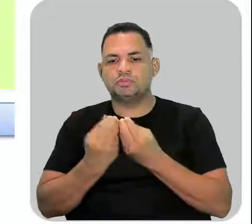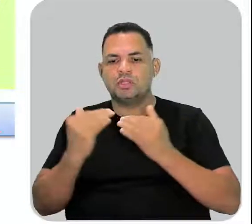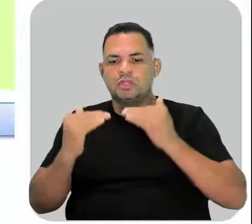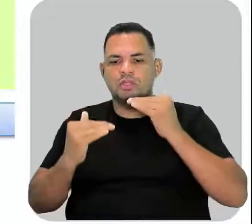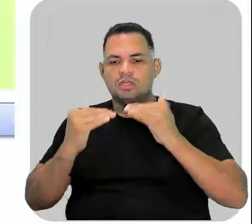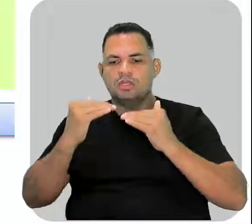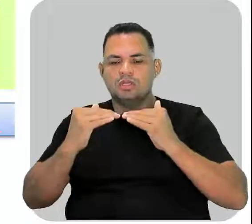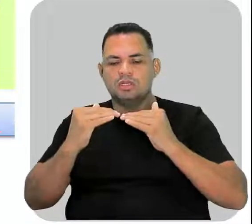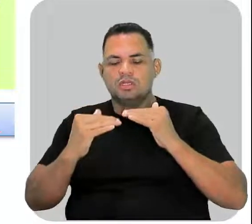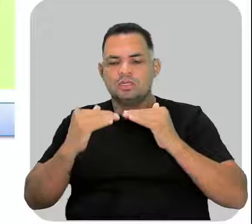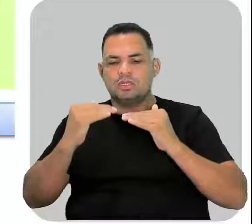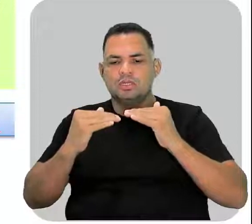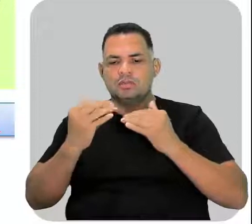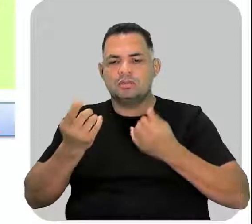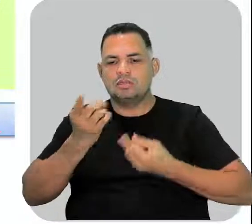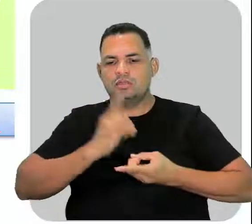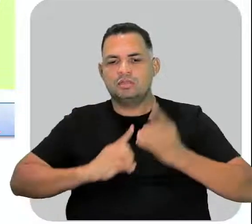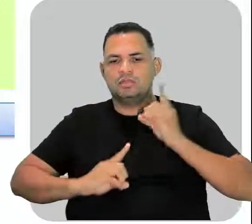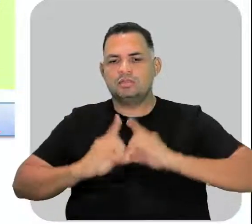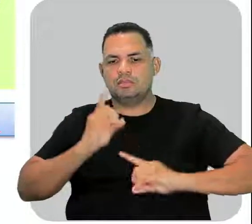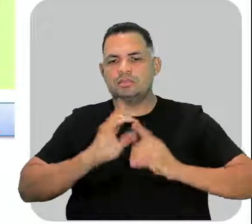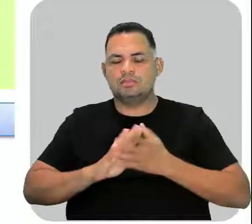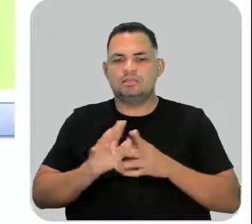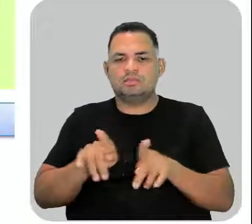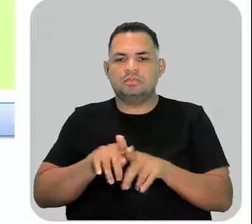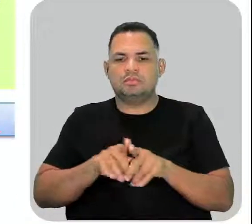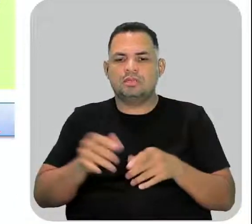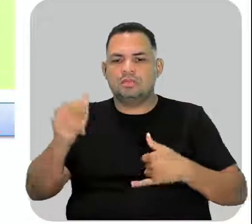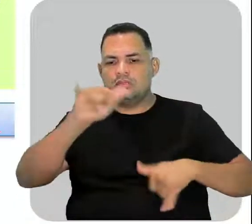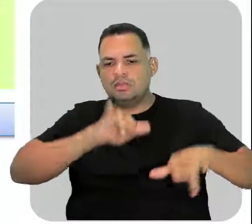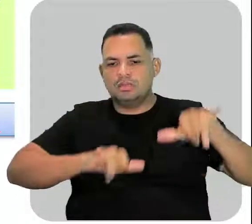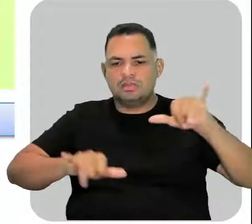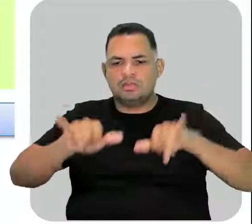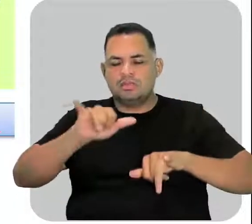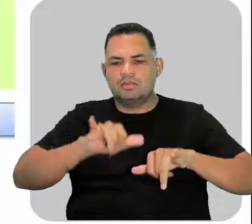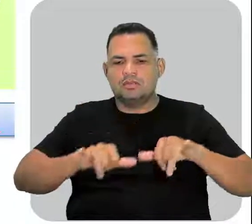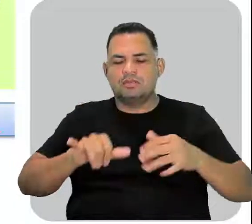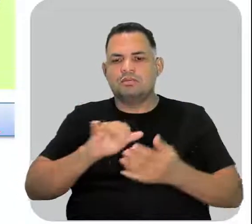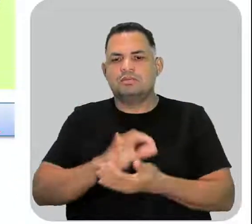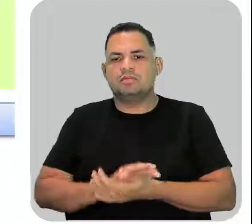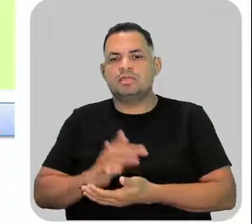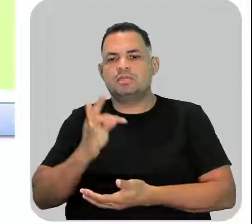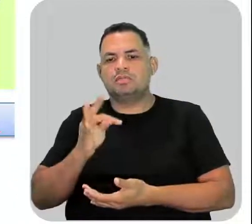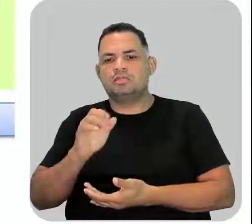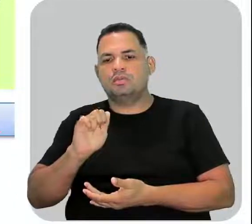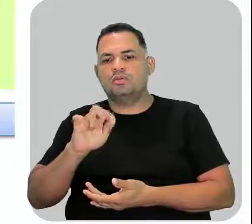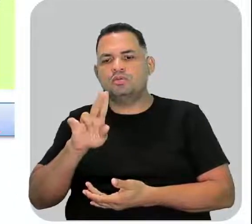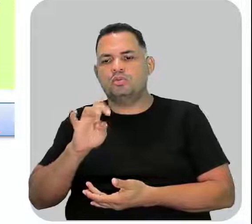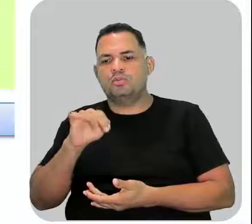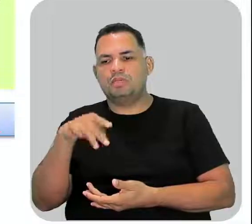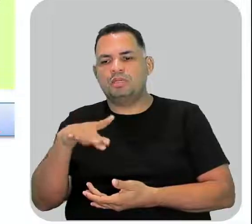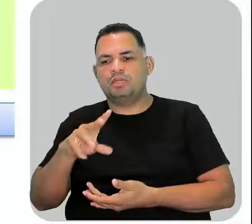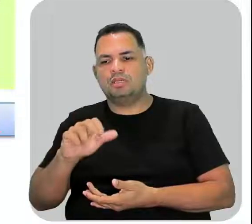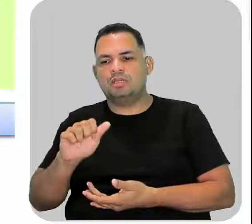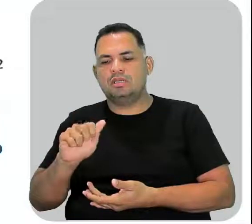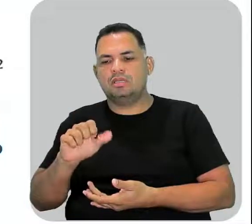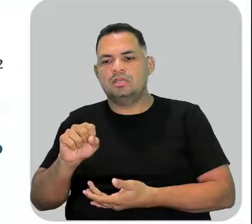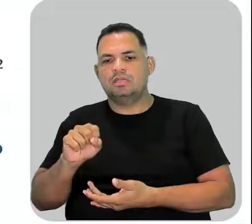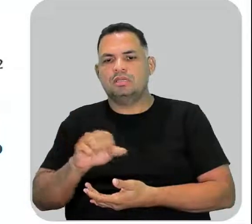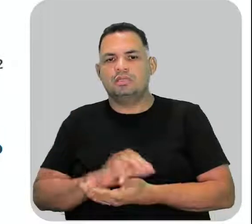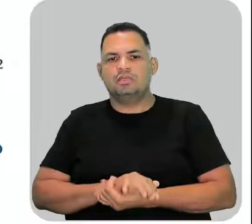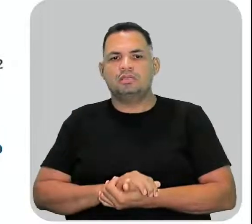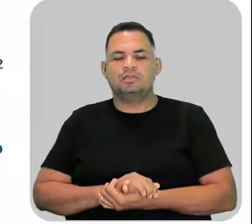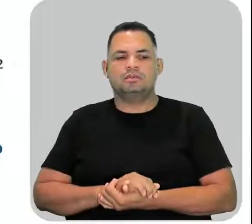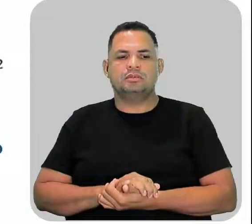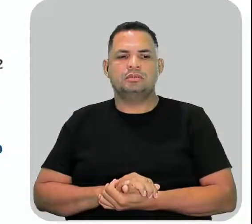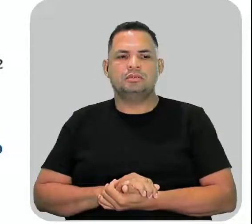dinâmico e na química orgânica eles são isômeros de tautomeria. Tranquilo? E a